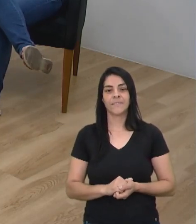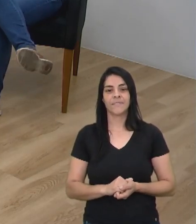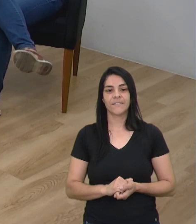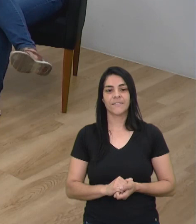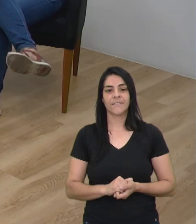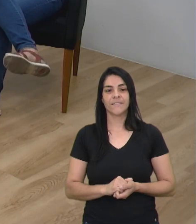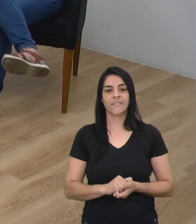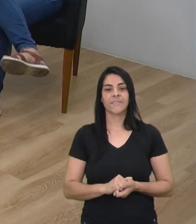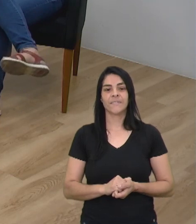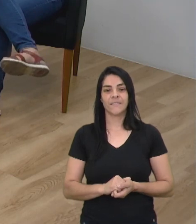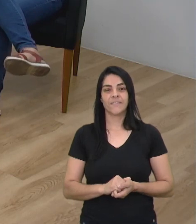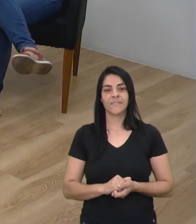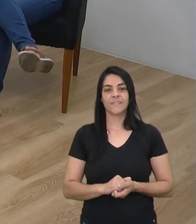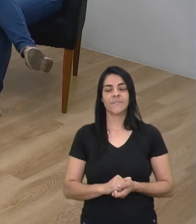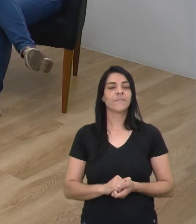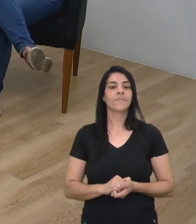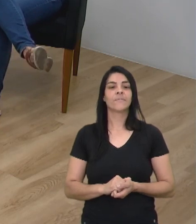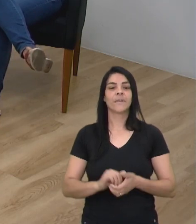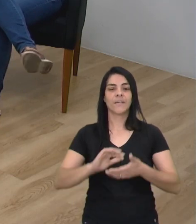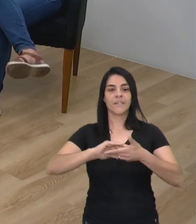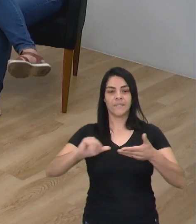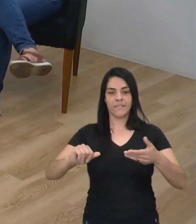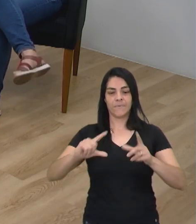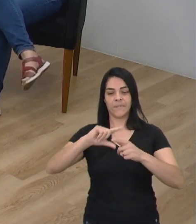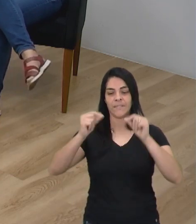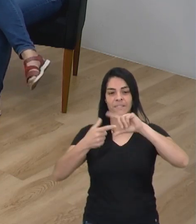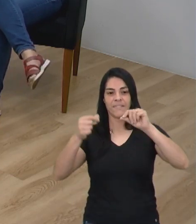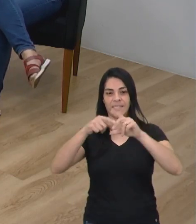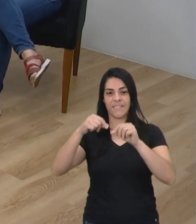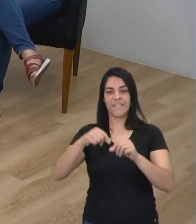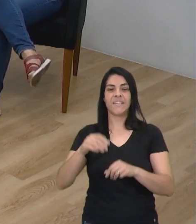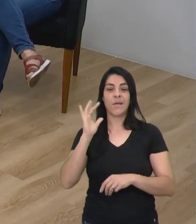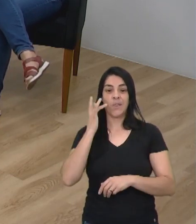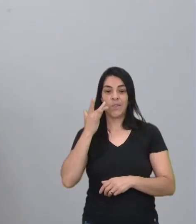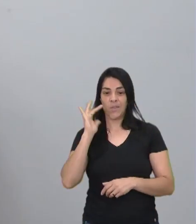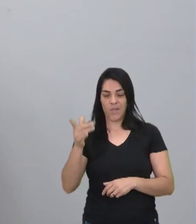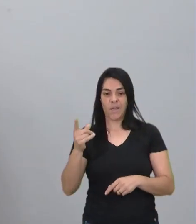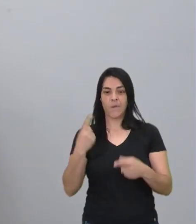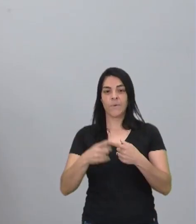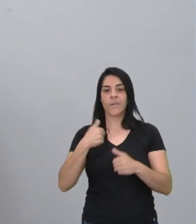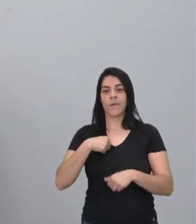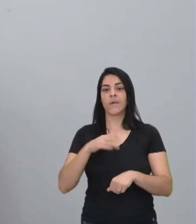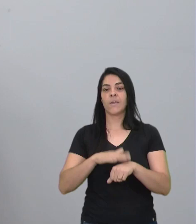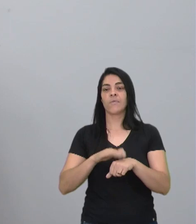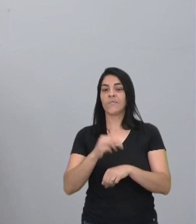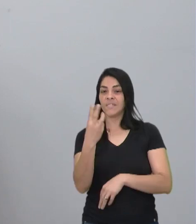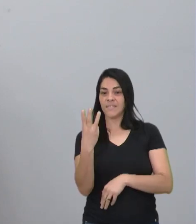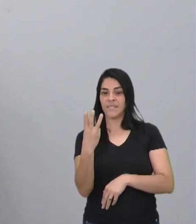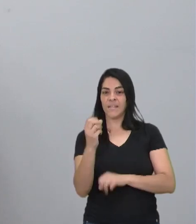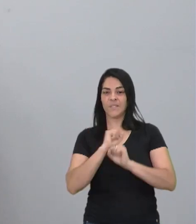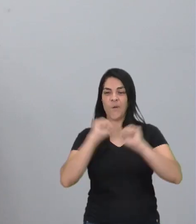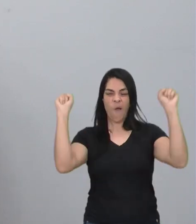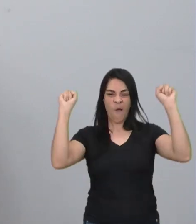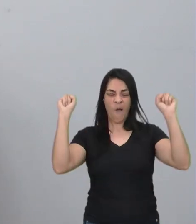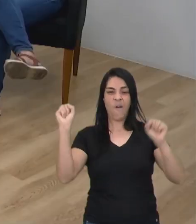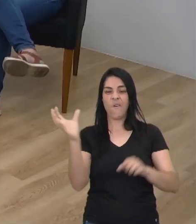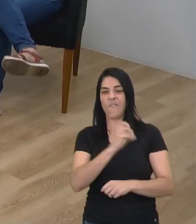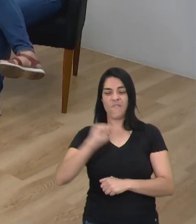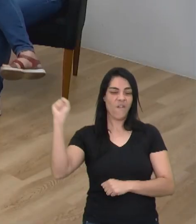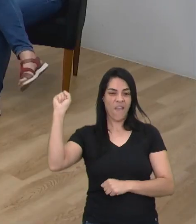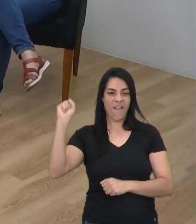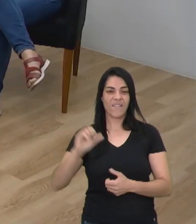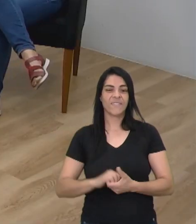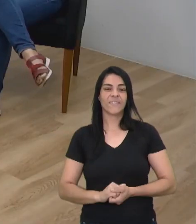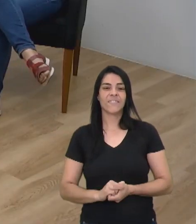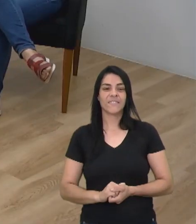Ricardinho, bom, separa a estrelinha dourada, bate palma pro Giba. Que ele Eu fiz 3 gols também, eu não ia falar, mas eu tenho que falar. Teve que